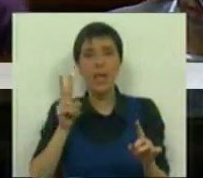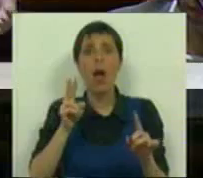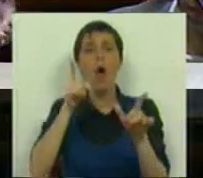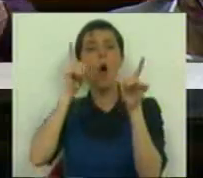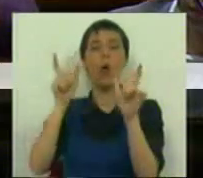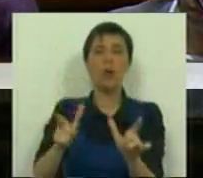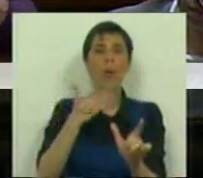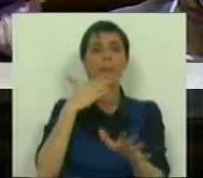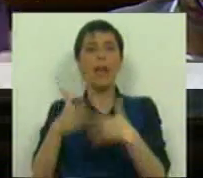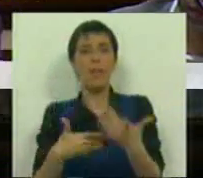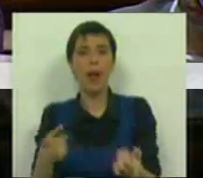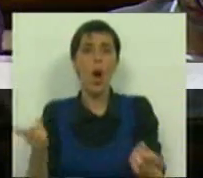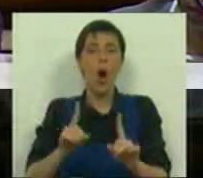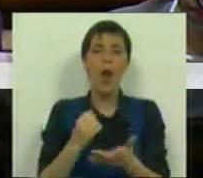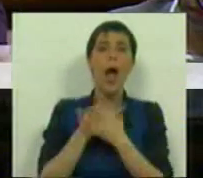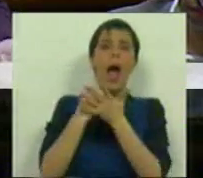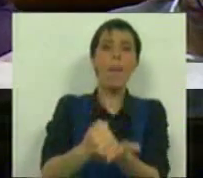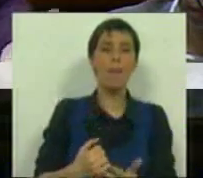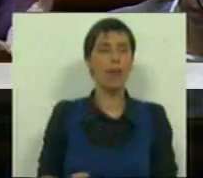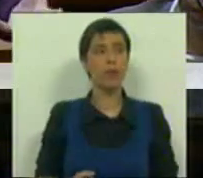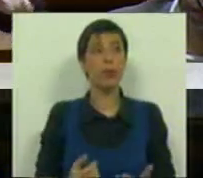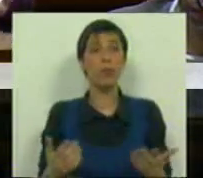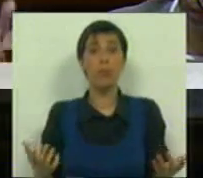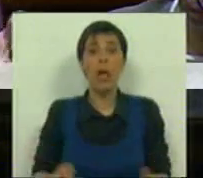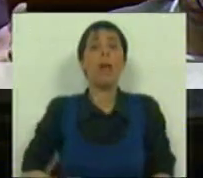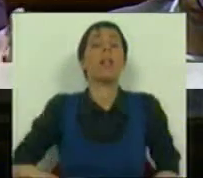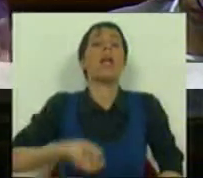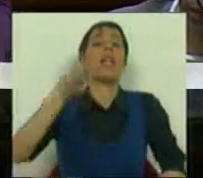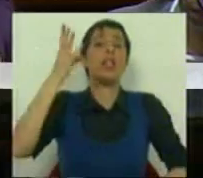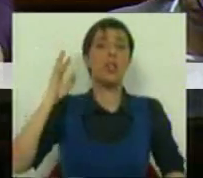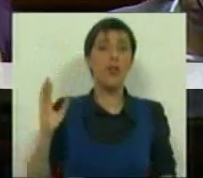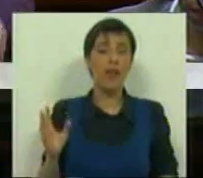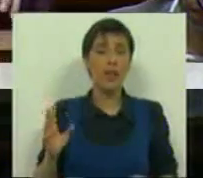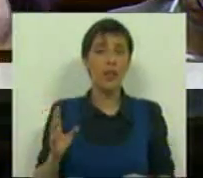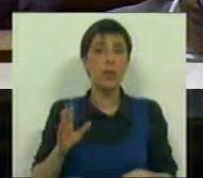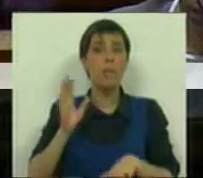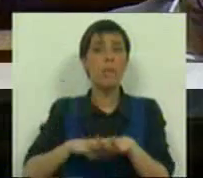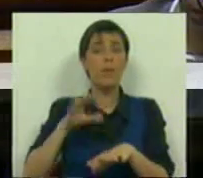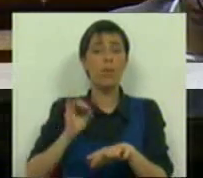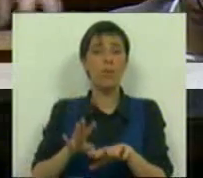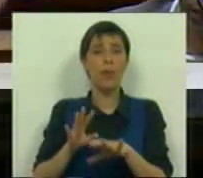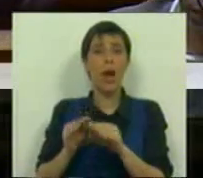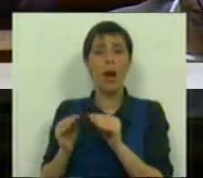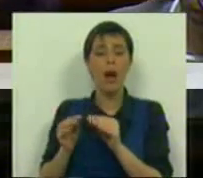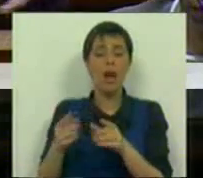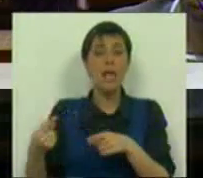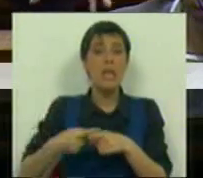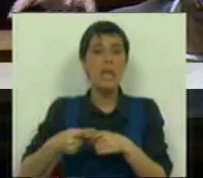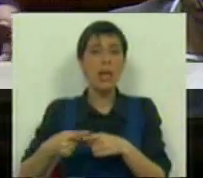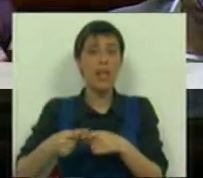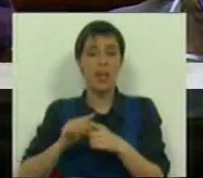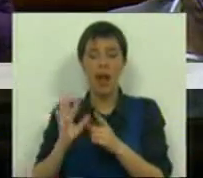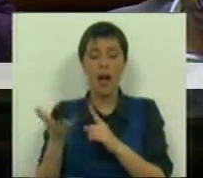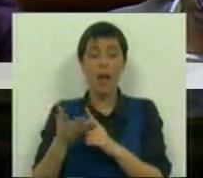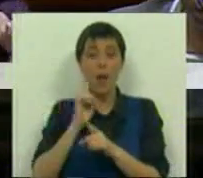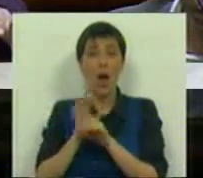a eficácia e a extensão dos apoios, quando são tantas vezes fruto de uma constelação de interesses à